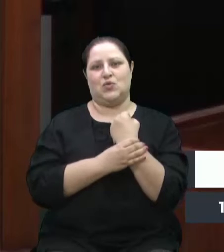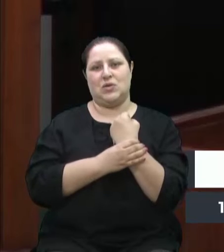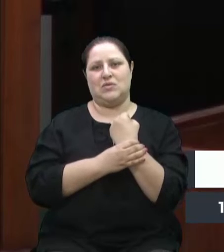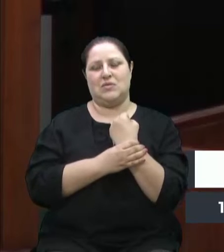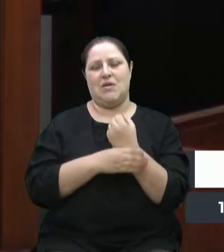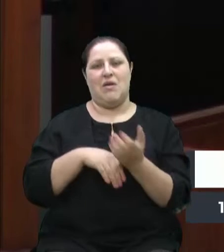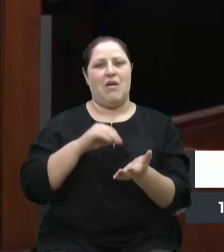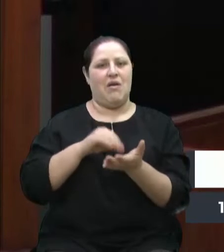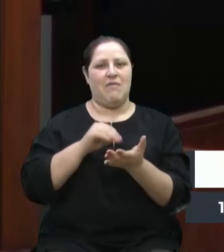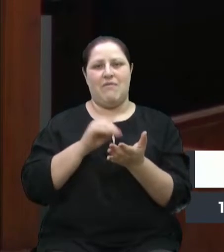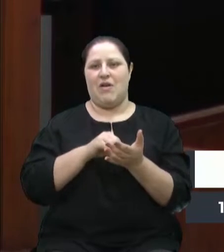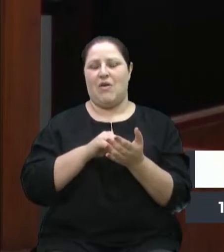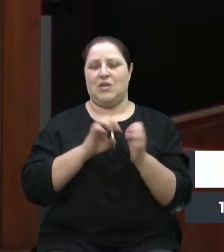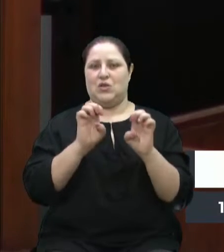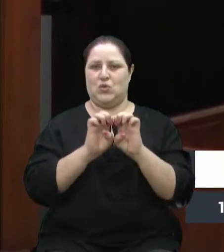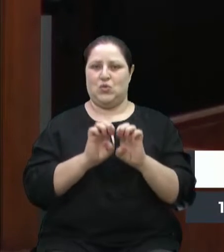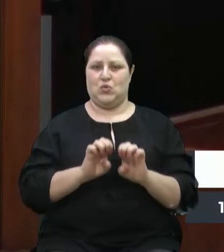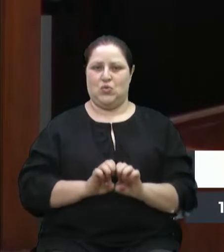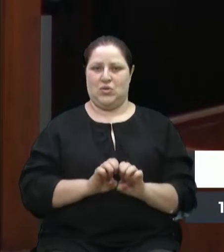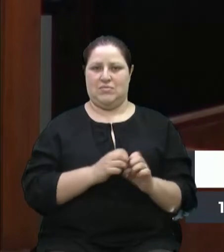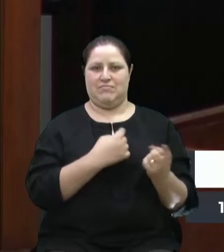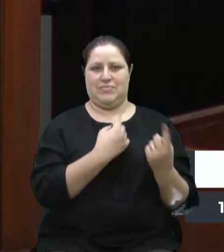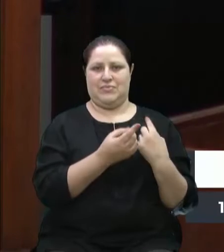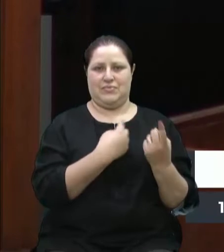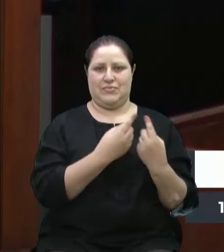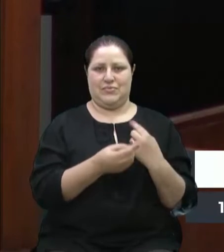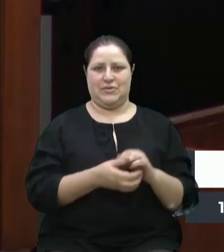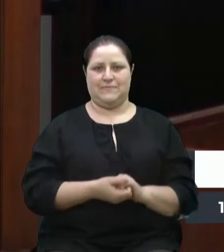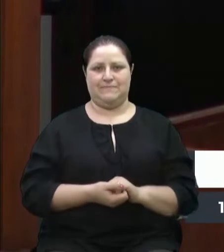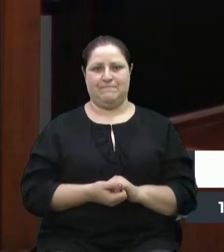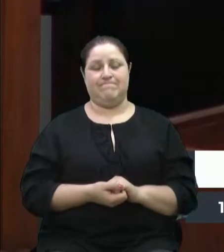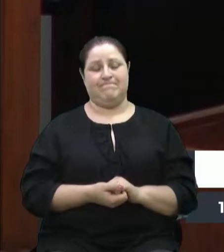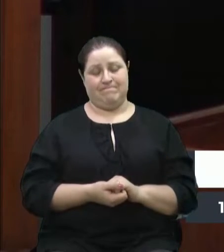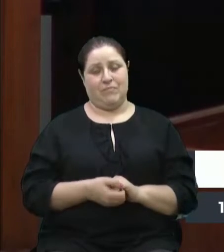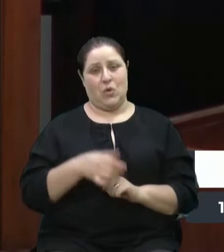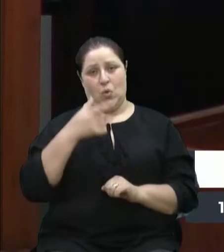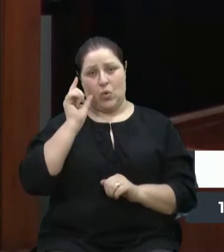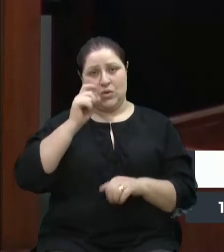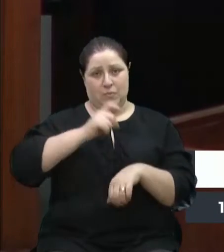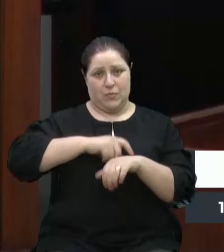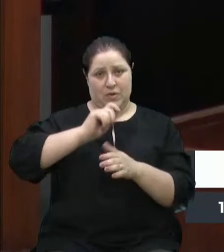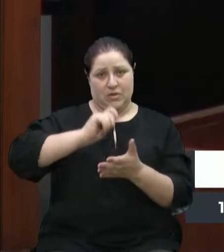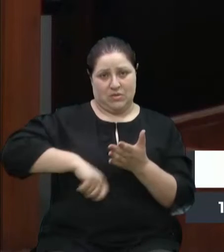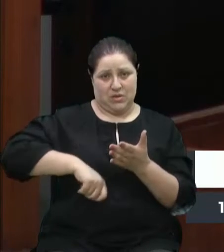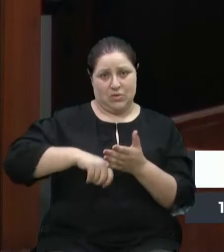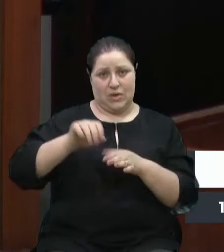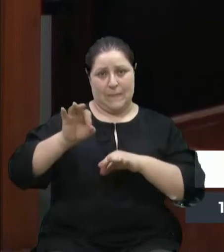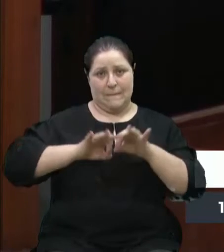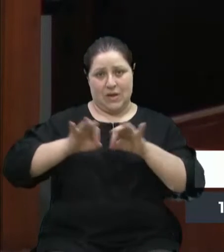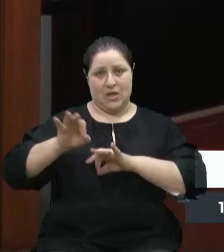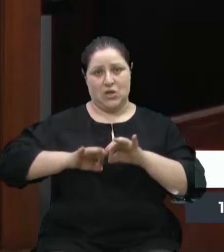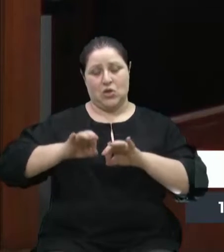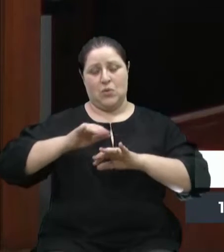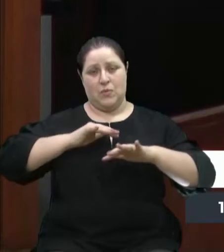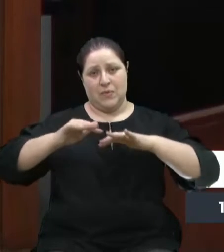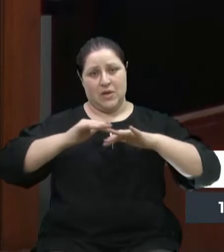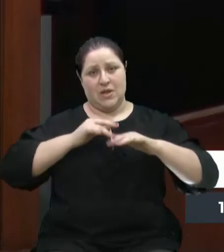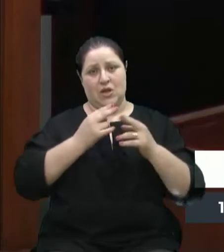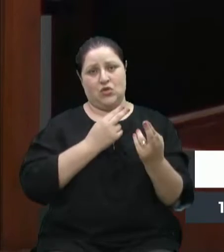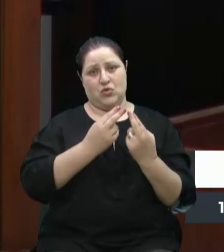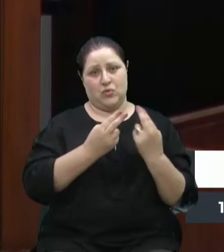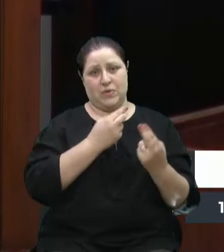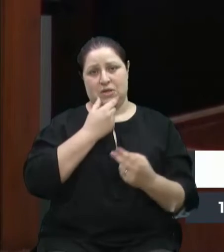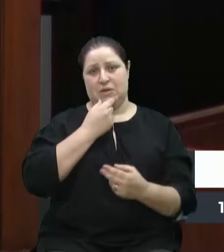nenhuma infraestrutura. Então, ontem, durante a assinatura do Plano de Mobilidade Urbana, nós tivemos o Carlinhos